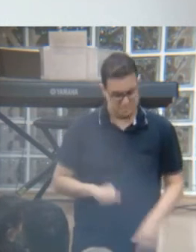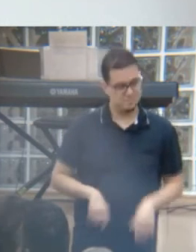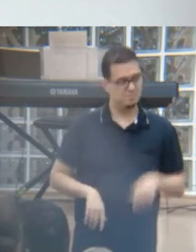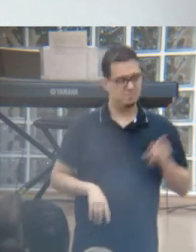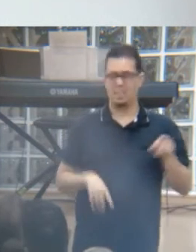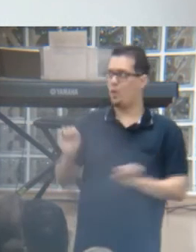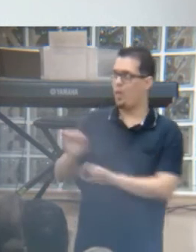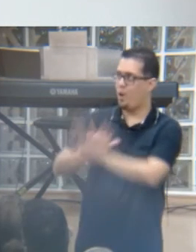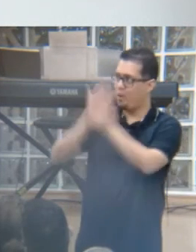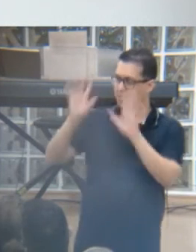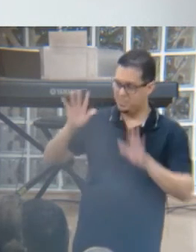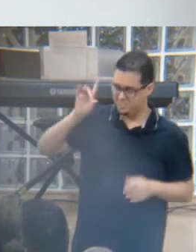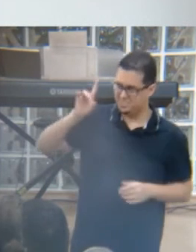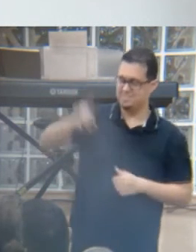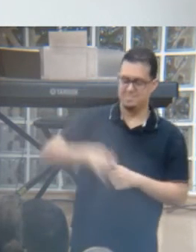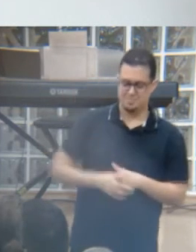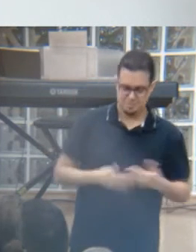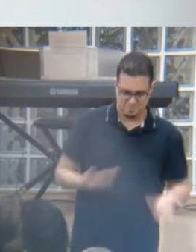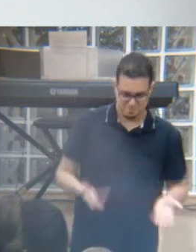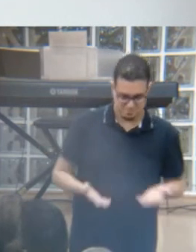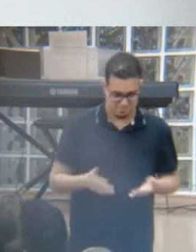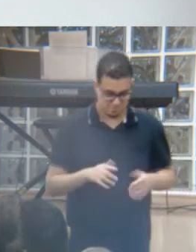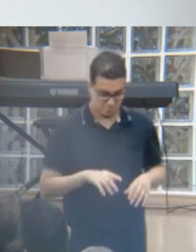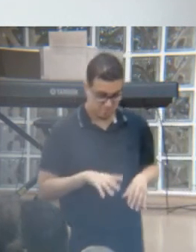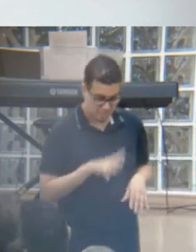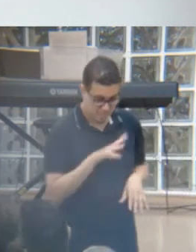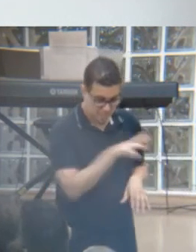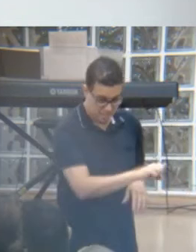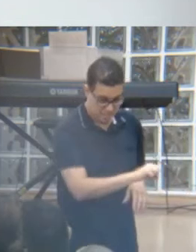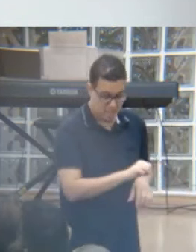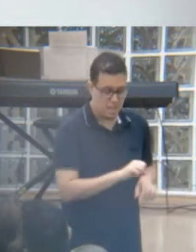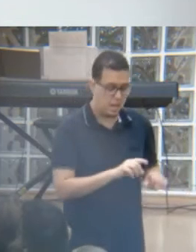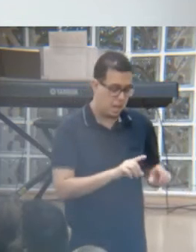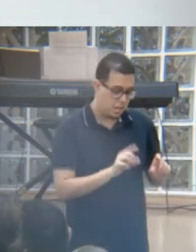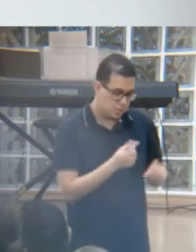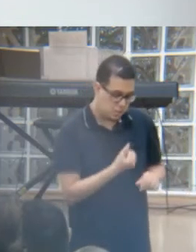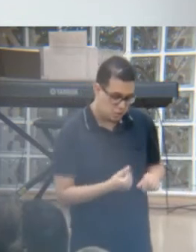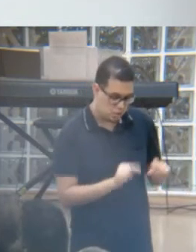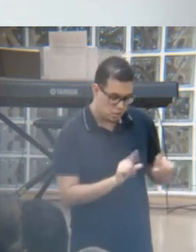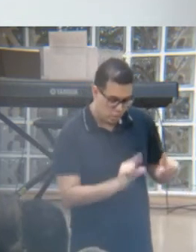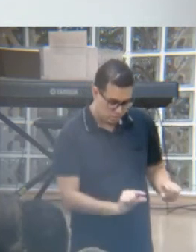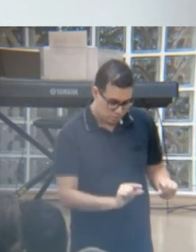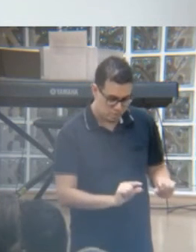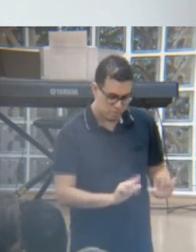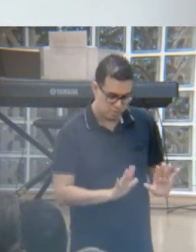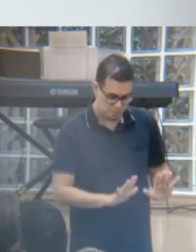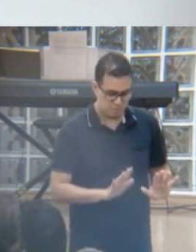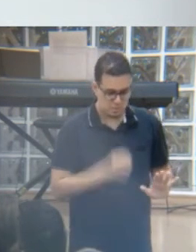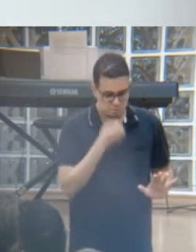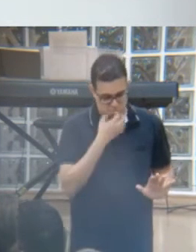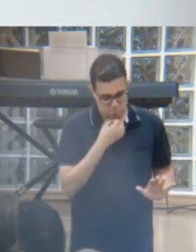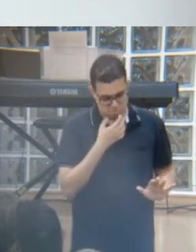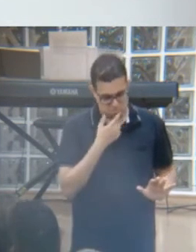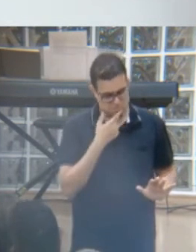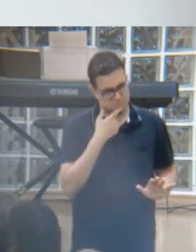Ela foi lá e pegou um mais baratinho. Não vou falar a marca para não... Ela contou qual foi. Aí ela disse,